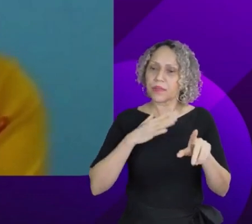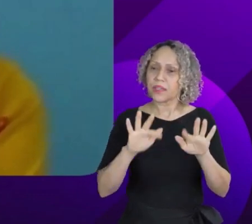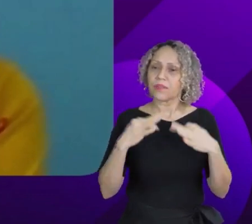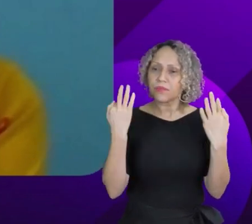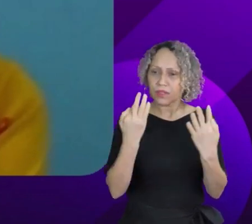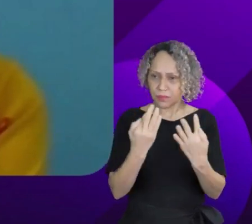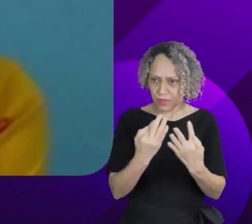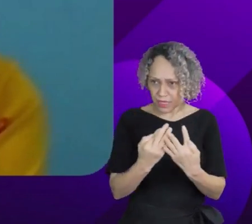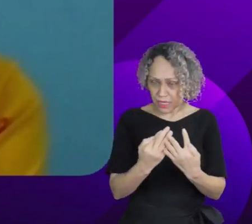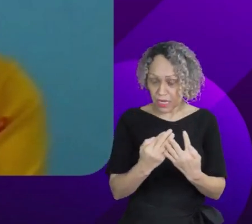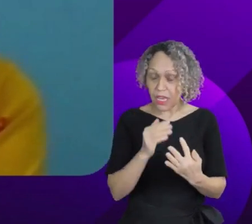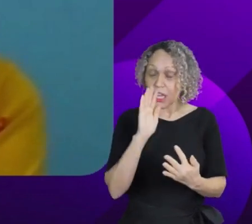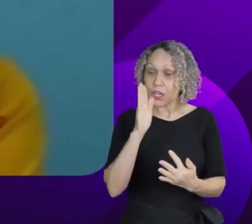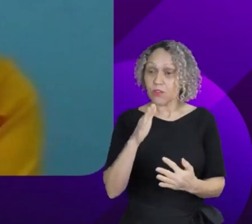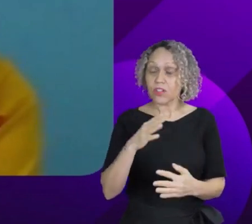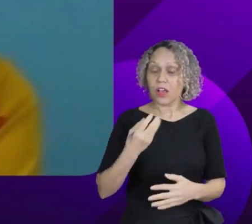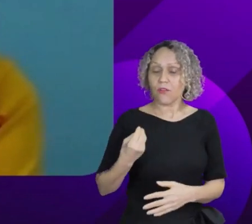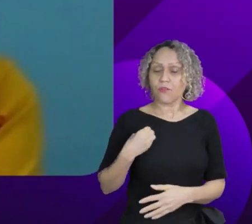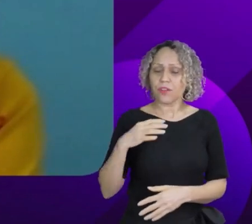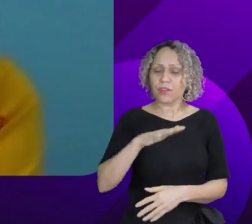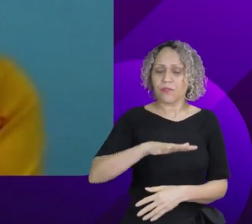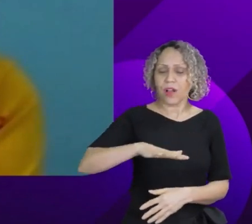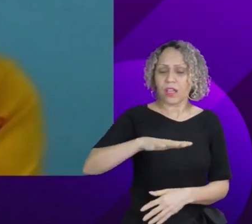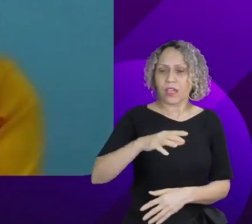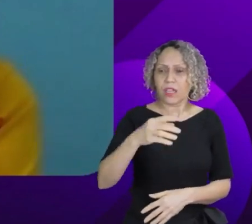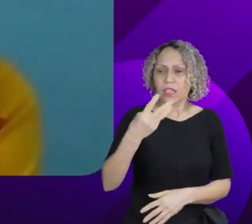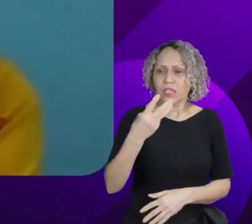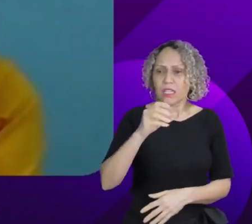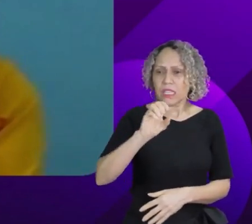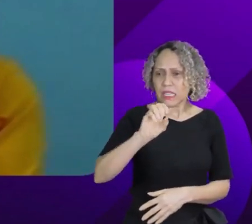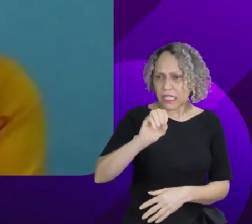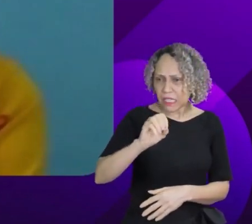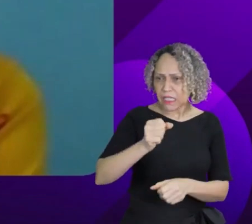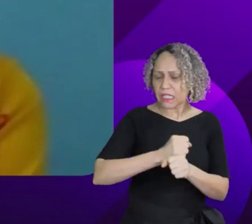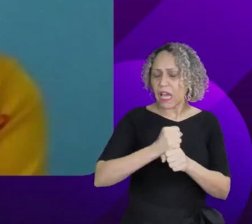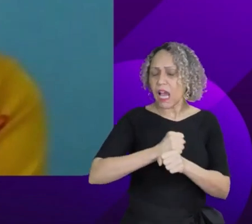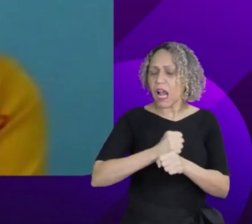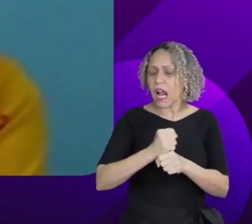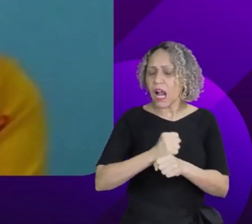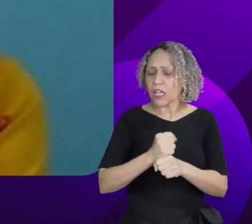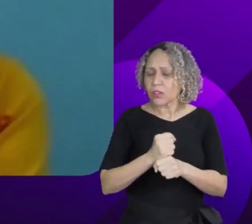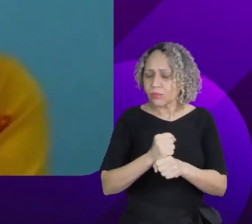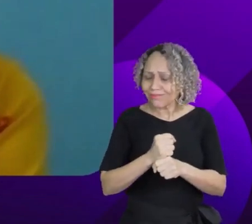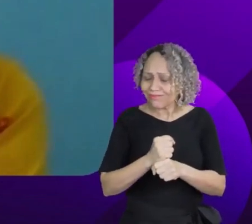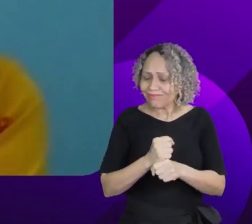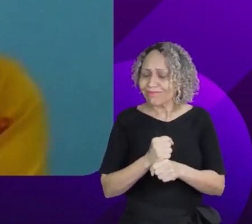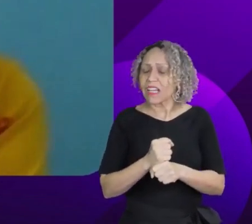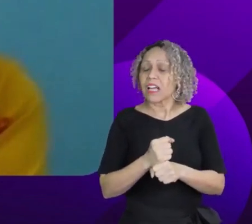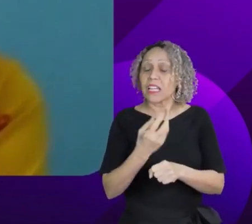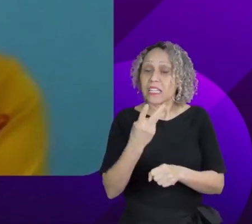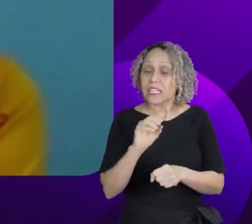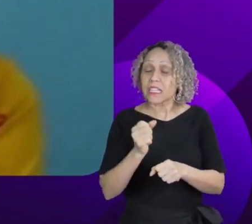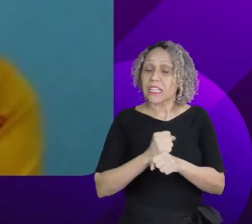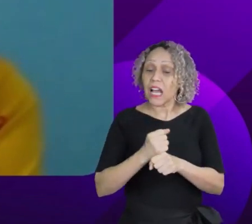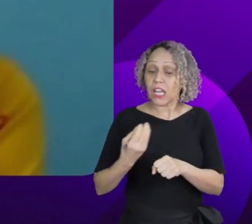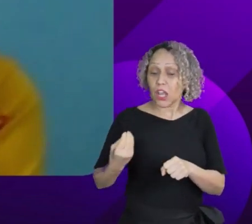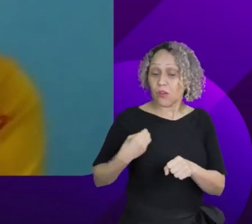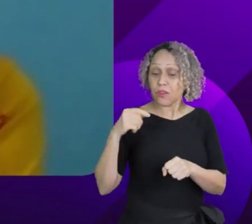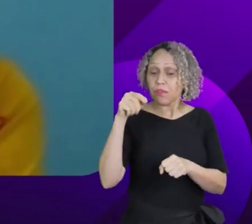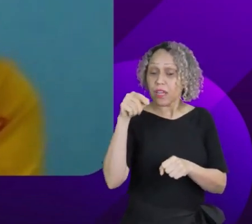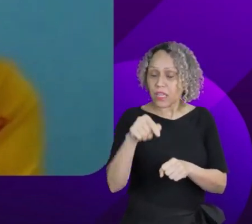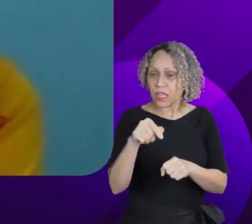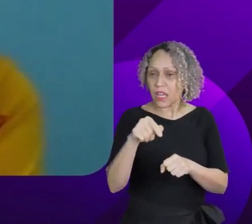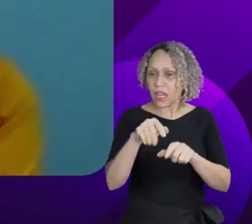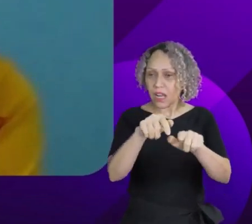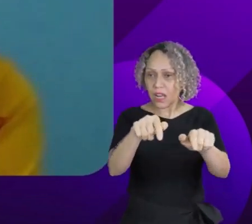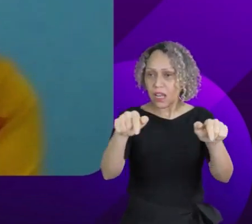primeira cooperativa de habitação popular do estado do Rio de Janeiro, chamada Shangri-La. Então, eu já moro aqui há 30 anos, aprendi a